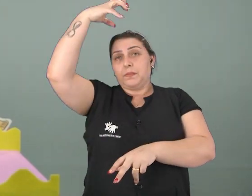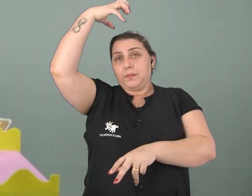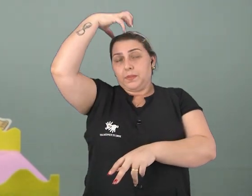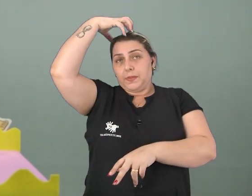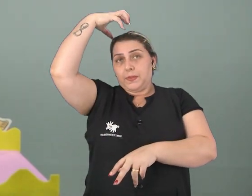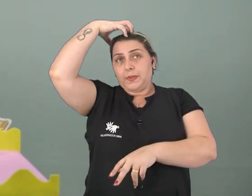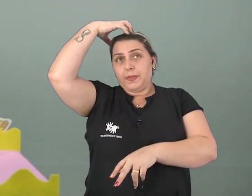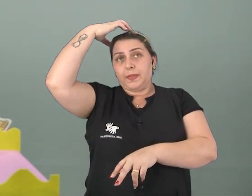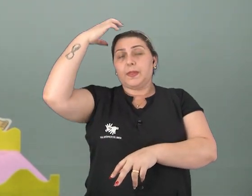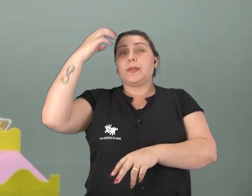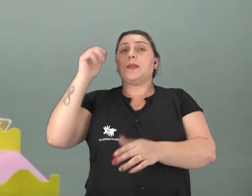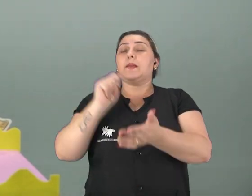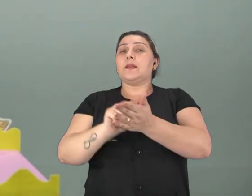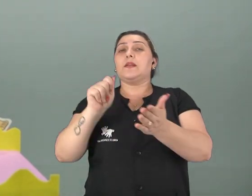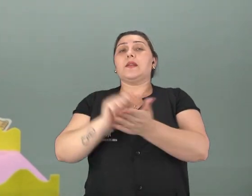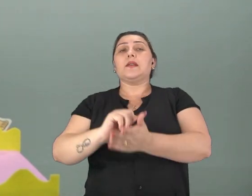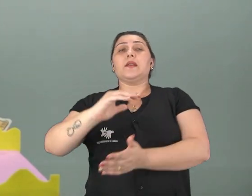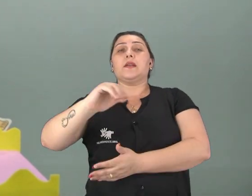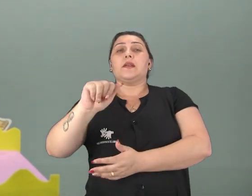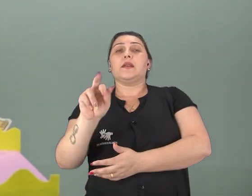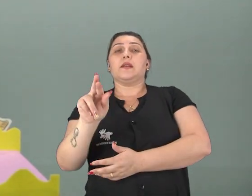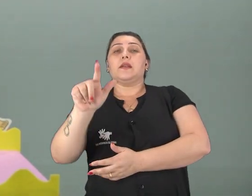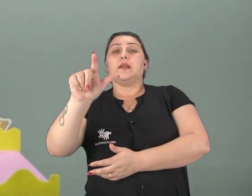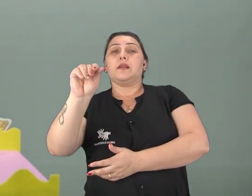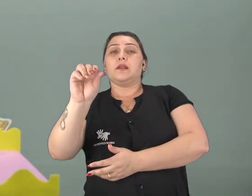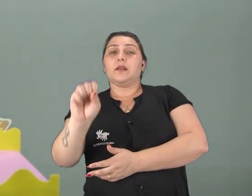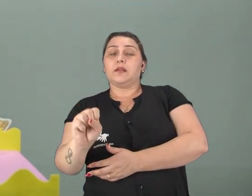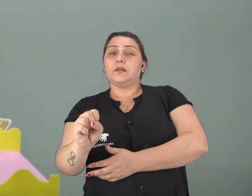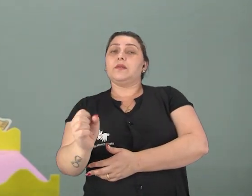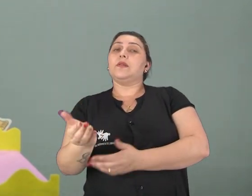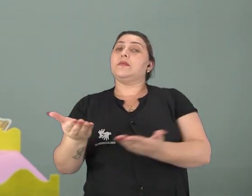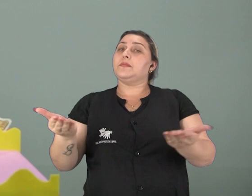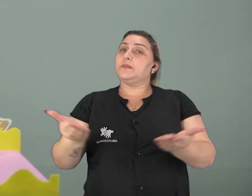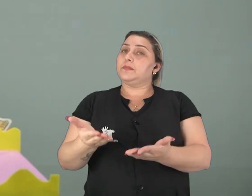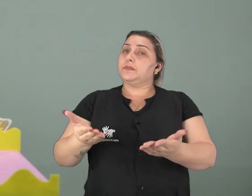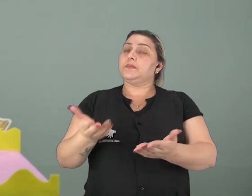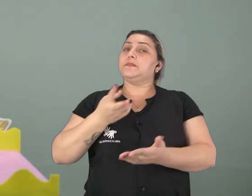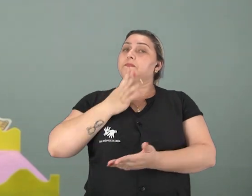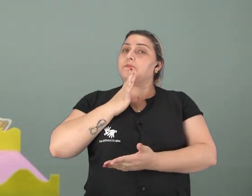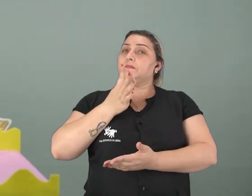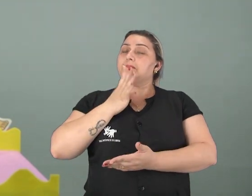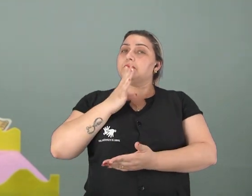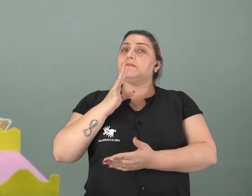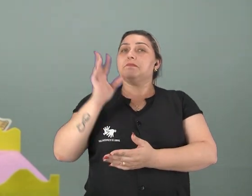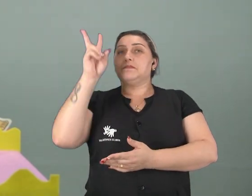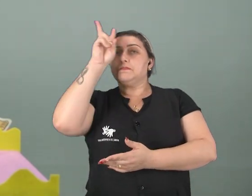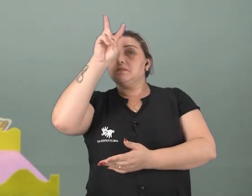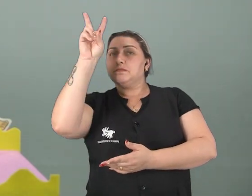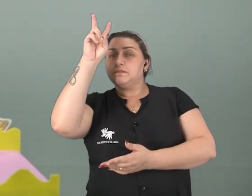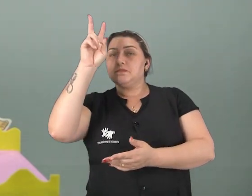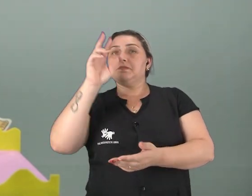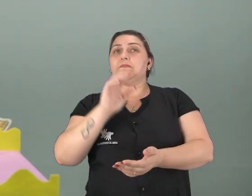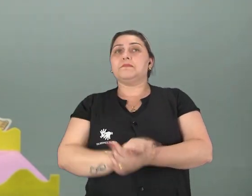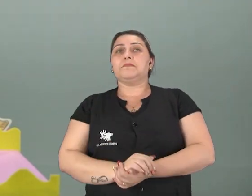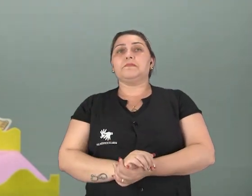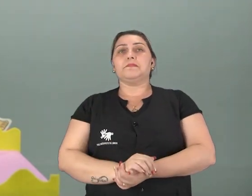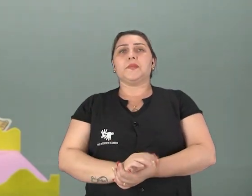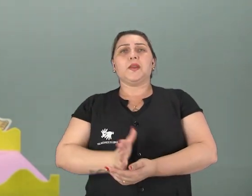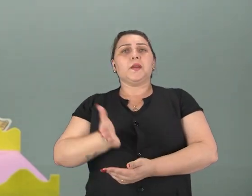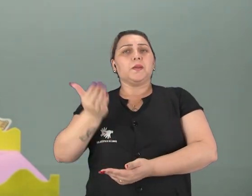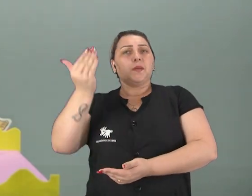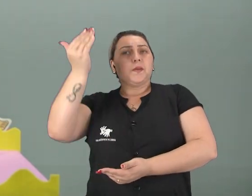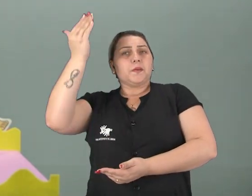traduzida por Carlos Pereira Santos. Vamos então conhecer essa história? Era